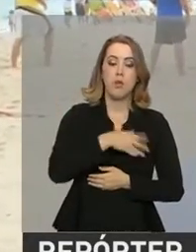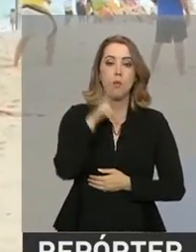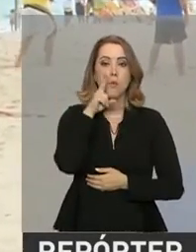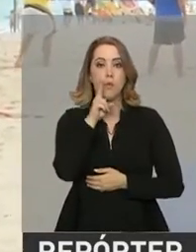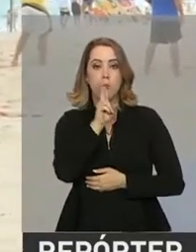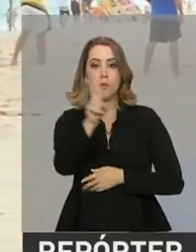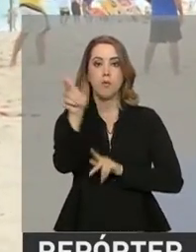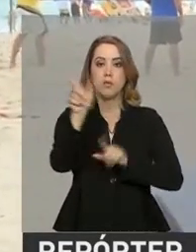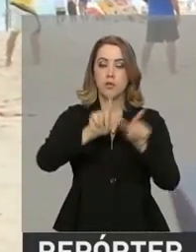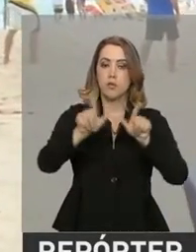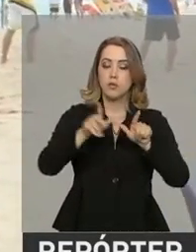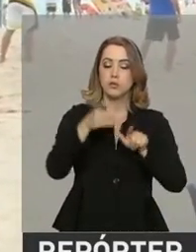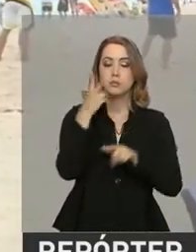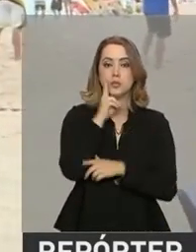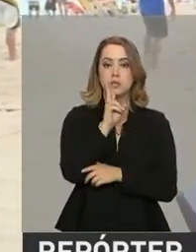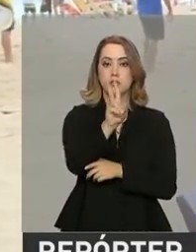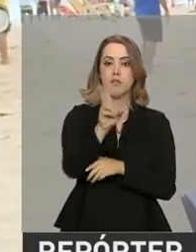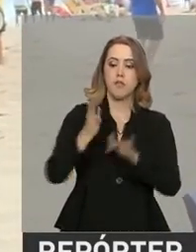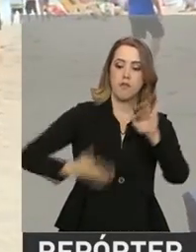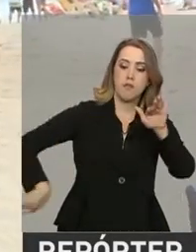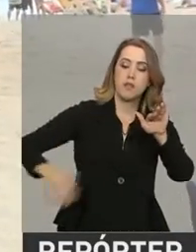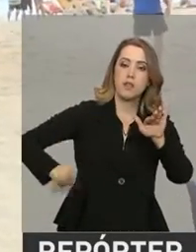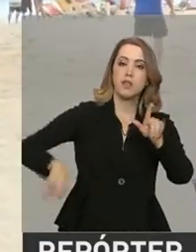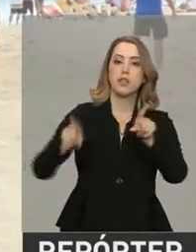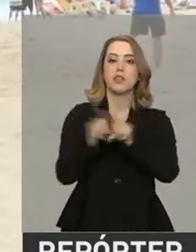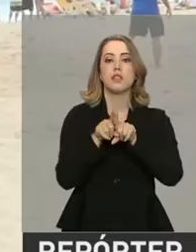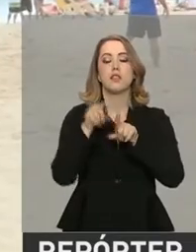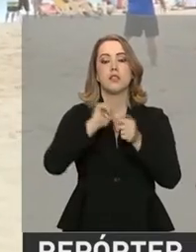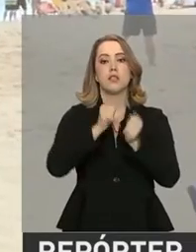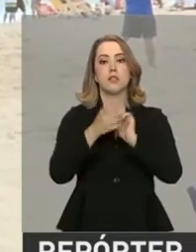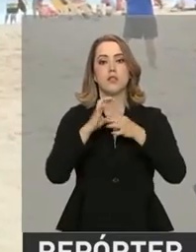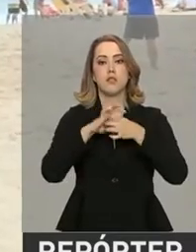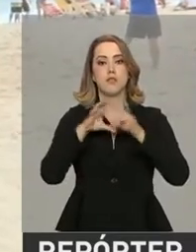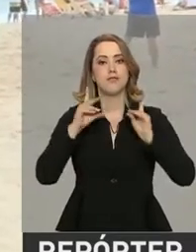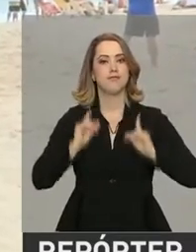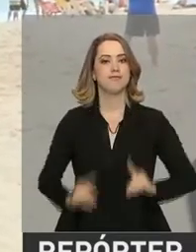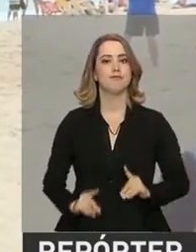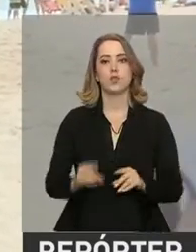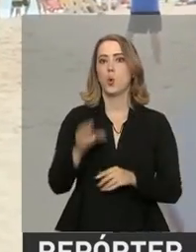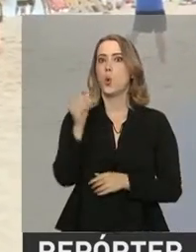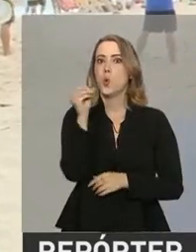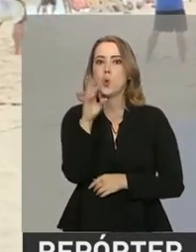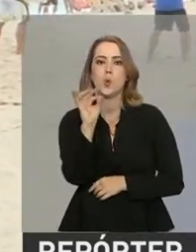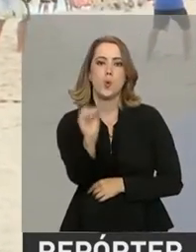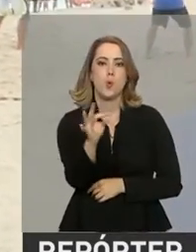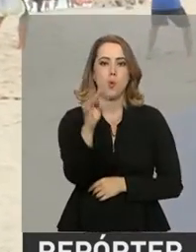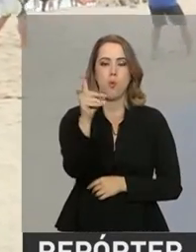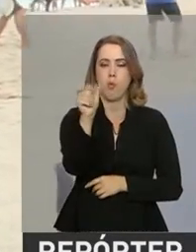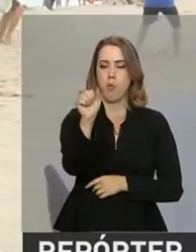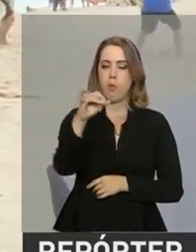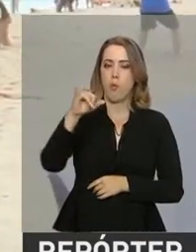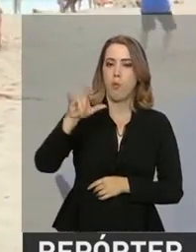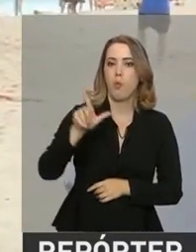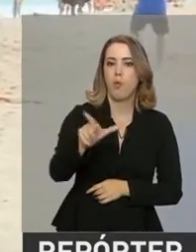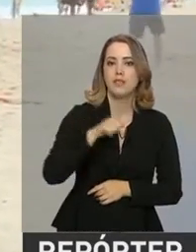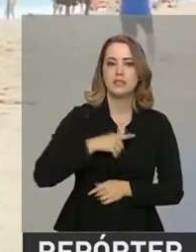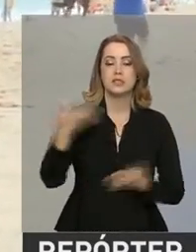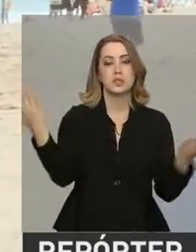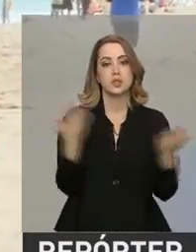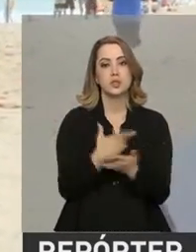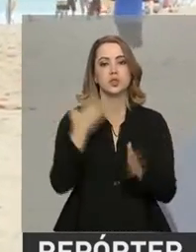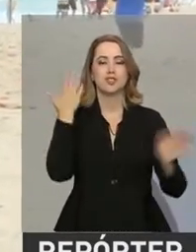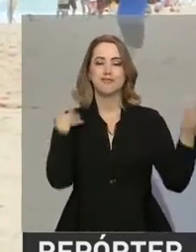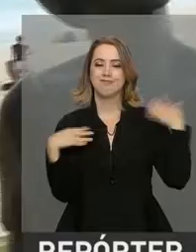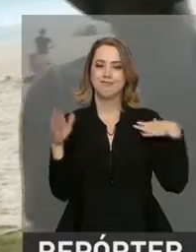paraolimpíadas assistir a natação especificamente que o atleta ver o ouro do Daniel Dias e a certeza que ele ia ganhar e hoje do